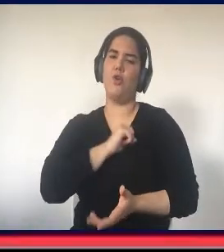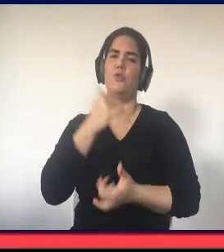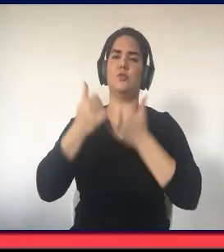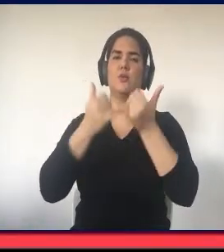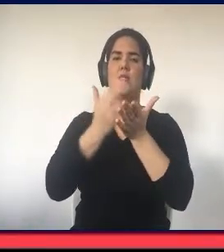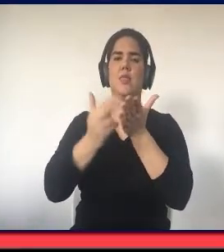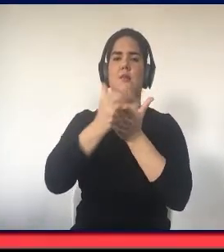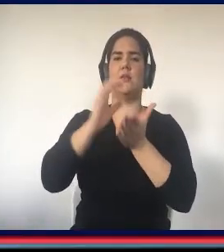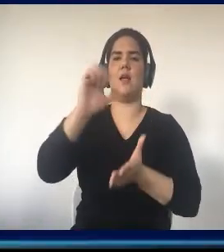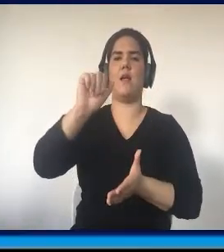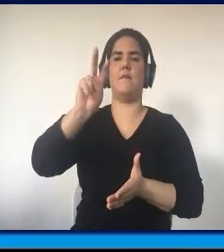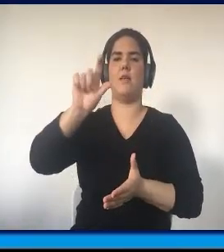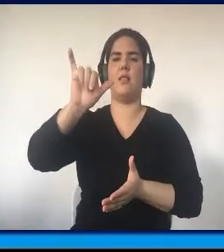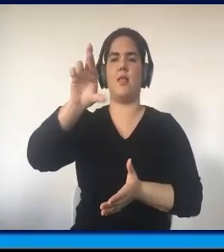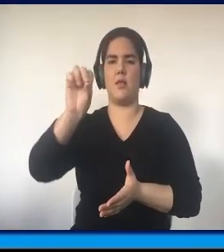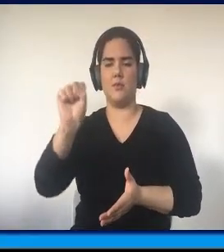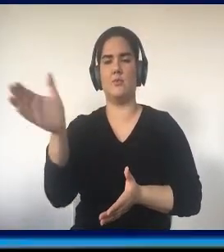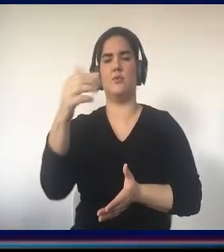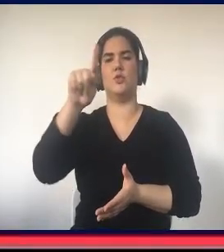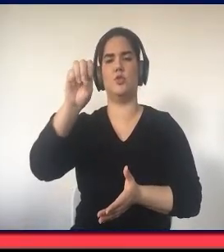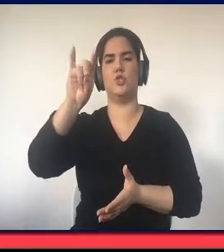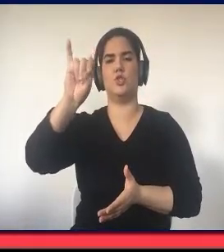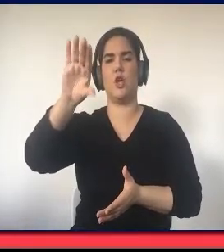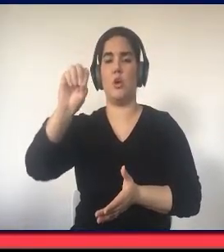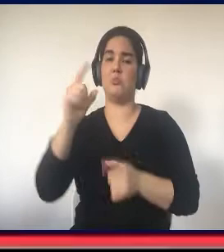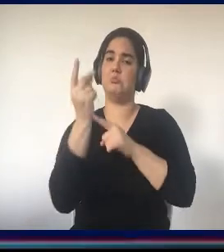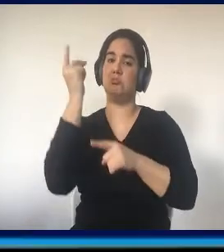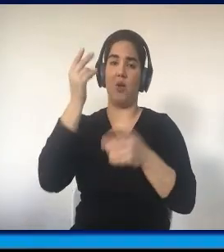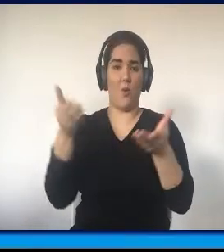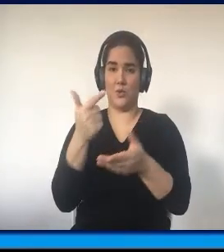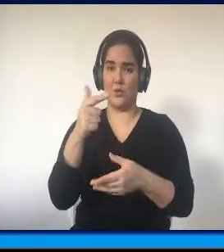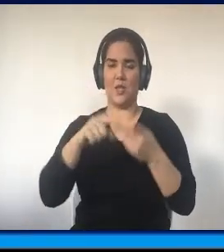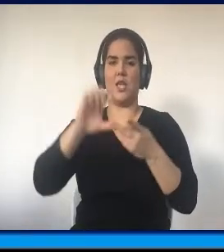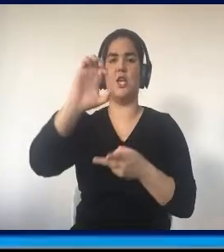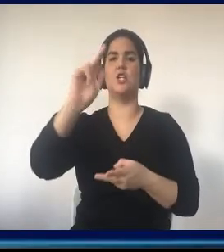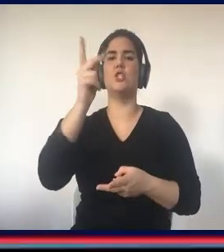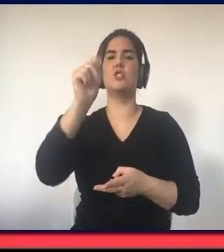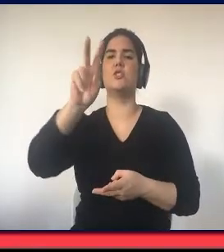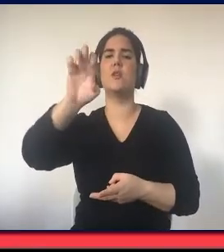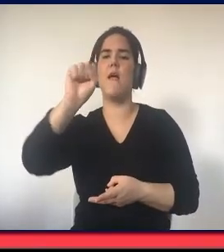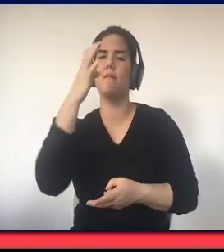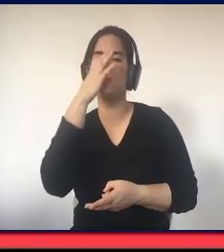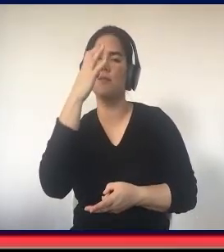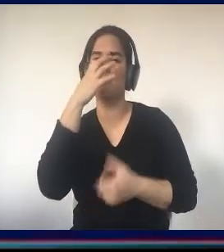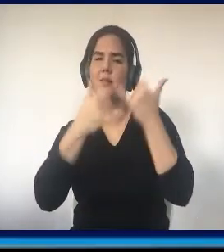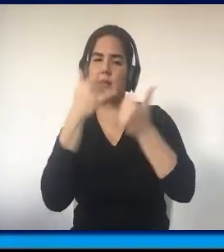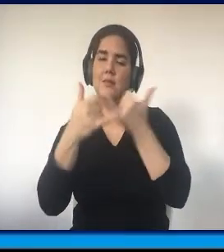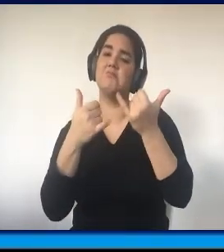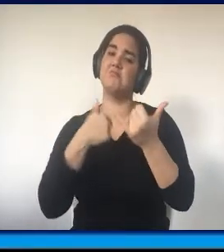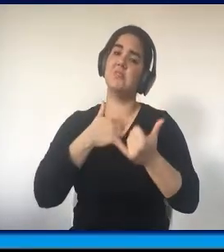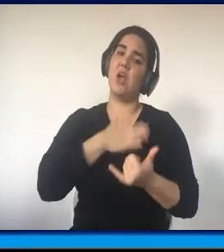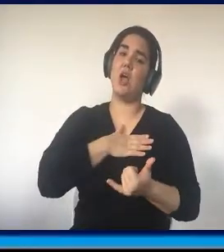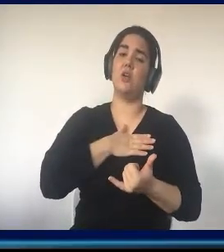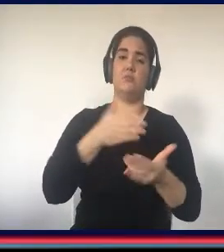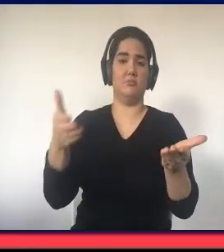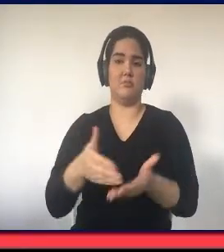sou nostálgico, porque hoje não tem mais. Chaves é um negócio da minha época, muito legal, né? Acaba sendo uma nostalgia. Se a gente pensar em trabalhar